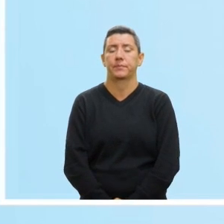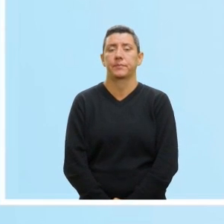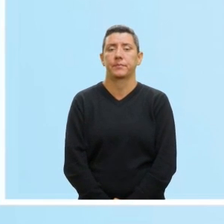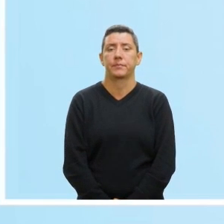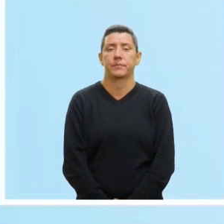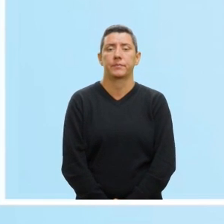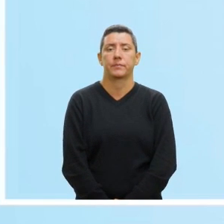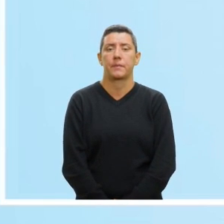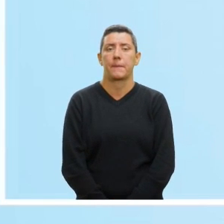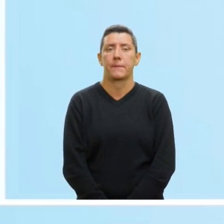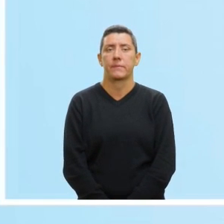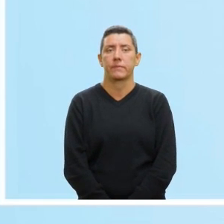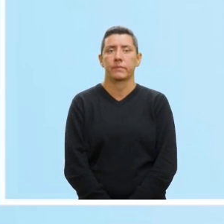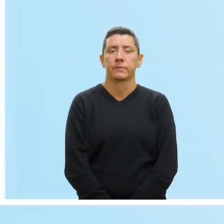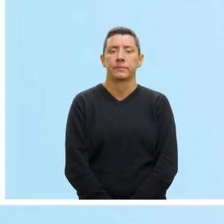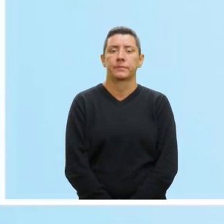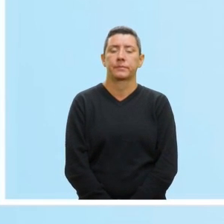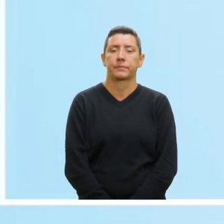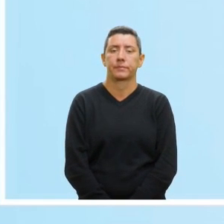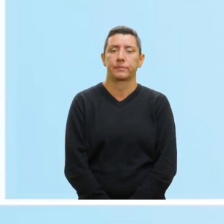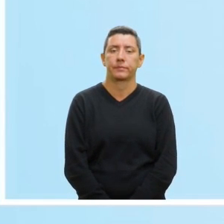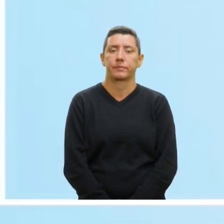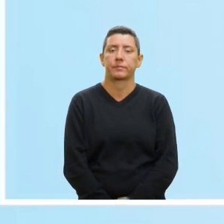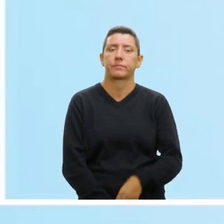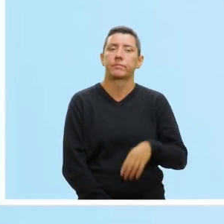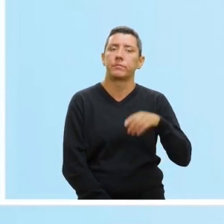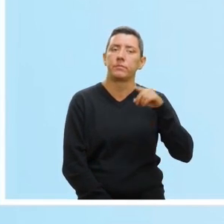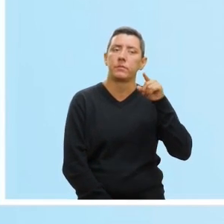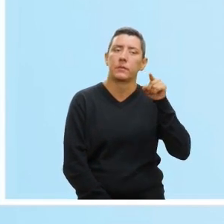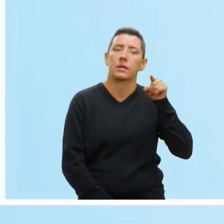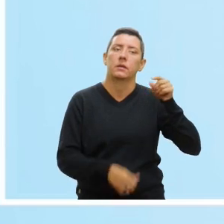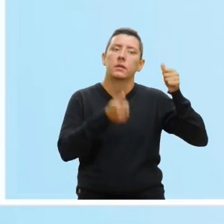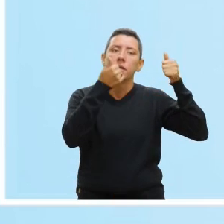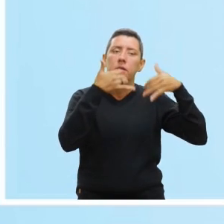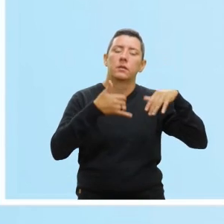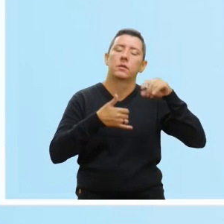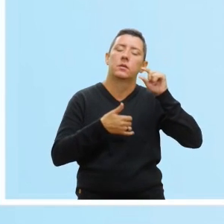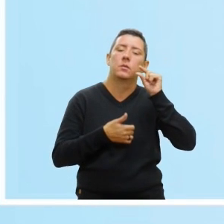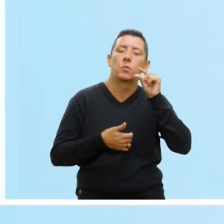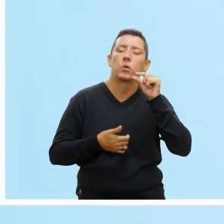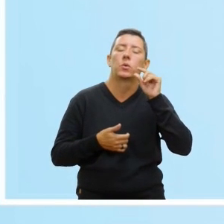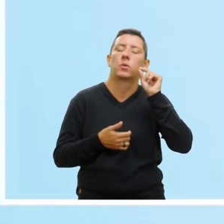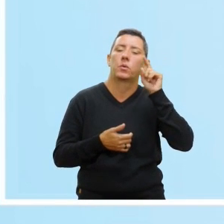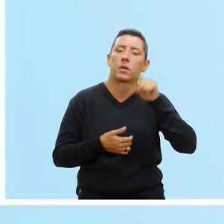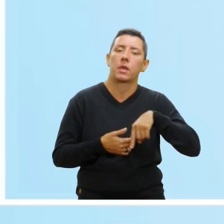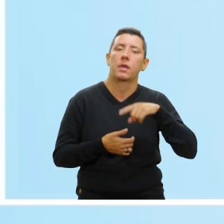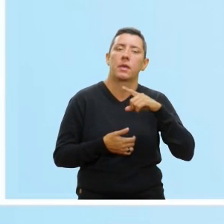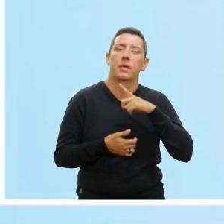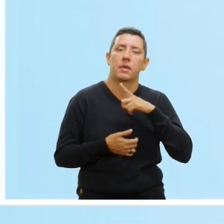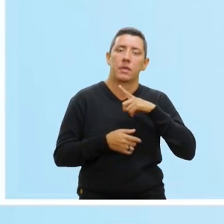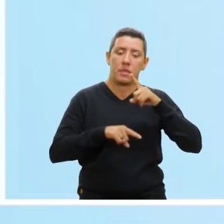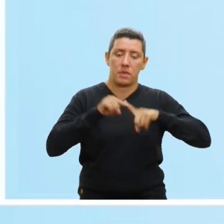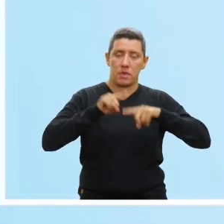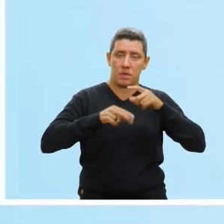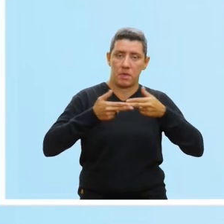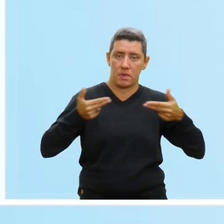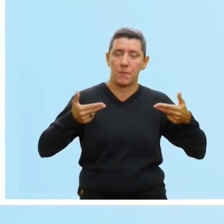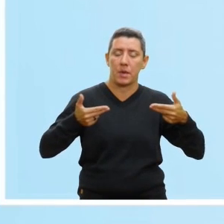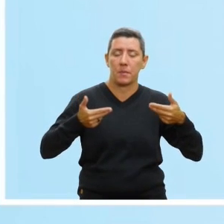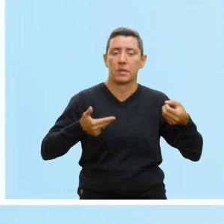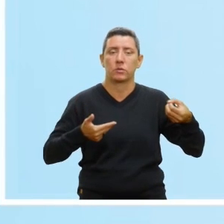Aí aqui só mostrando um pouquinho, né, alguns equipamentos novos, aproveitar para mostrar uma série nova que a gente está trazendo